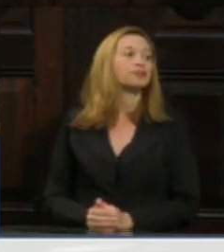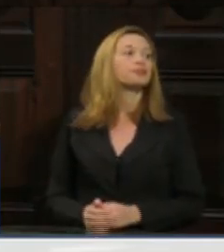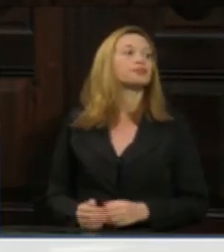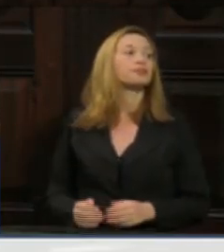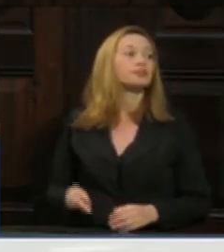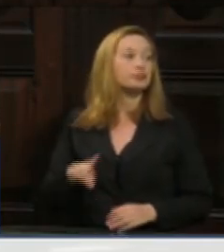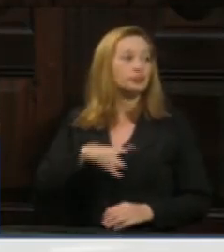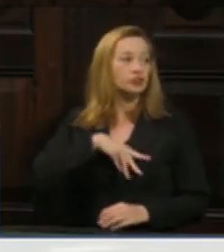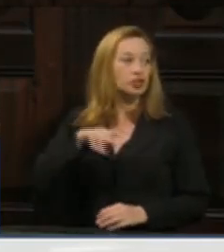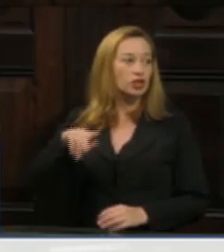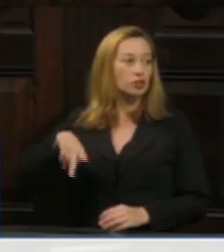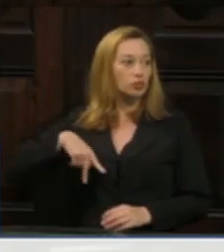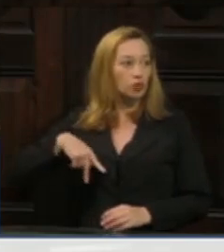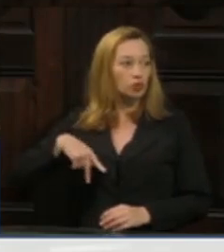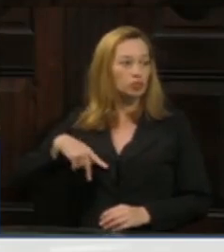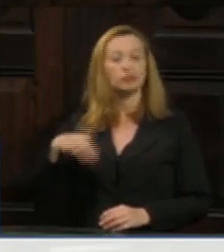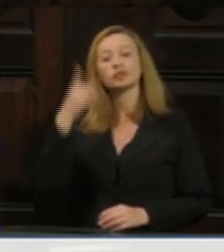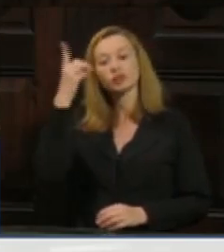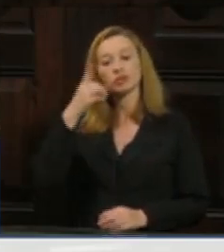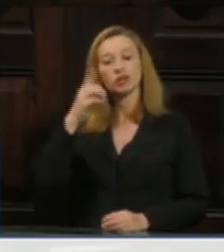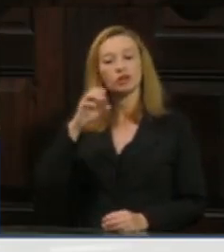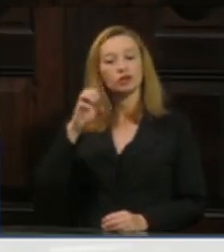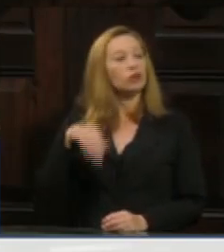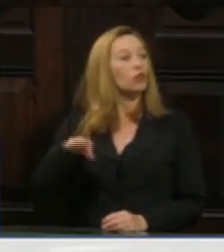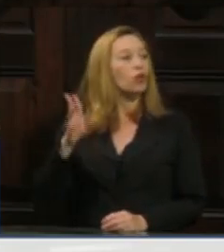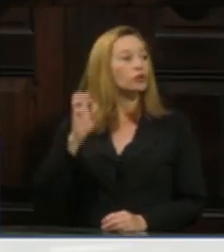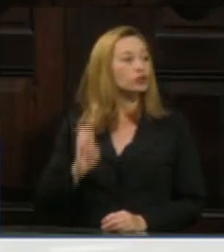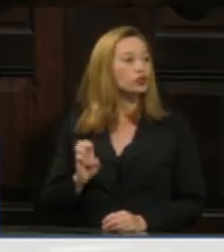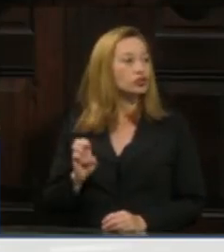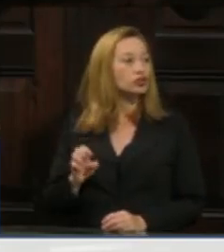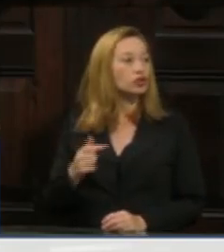E a provocação vem sendo feita